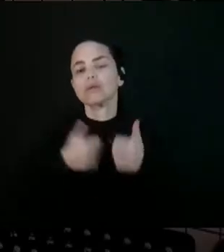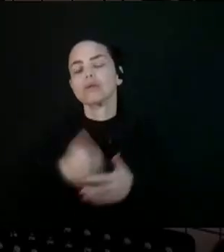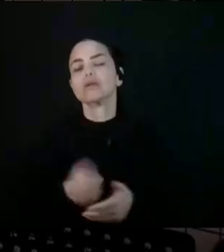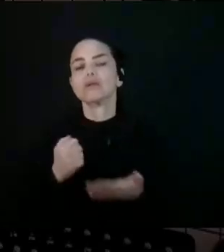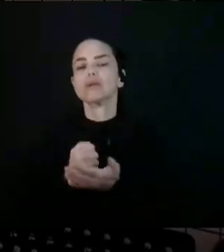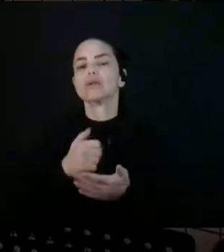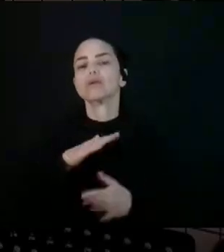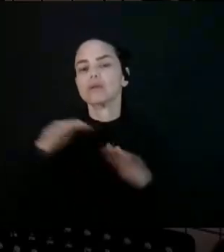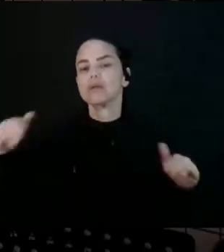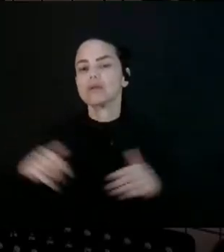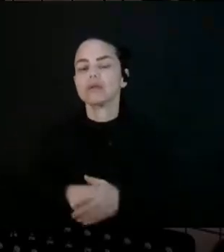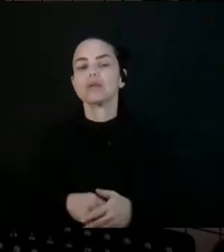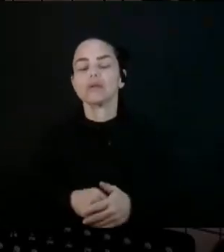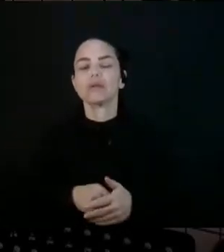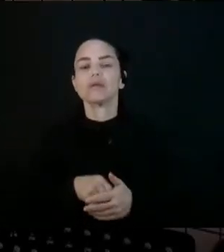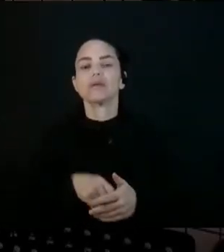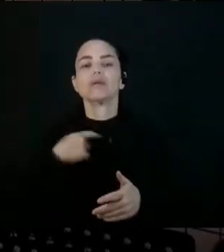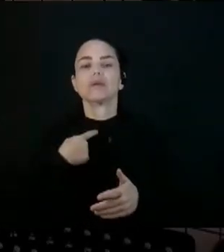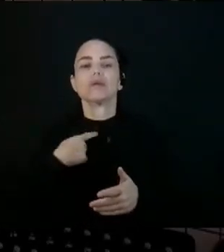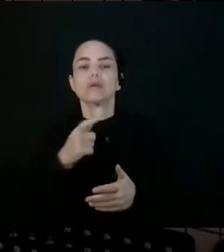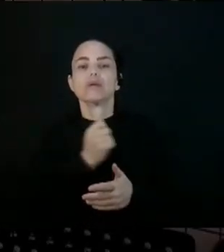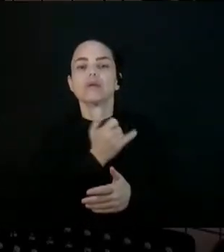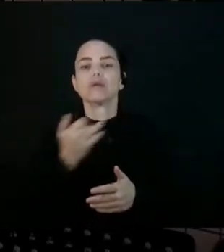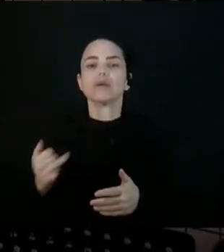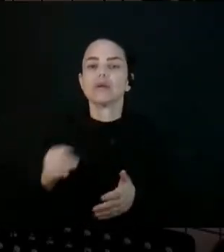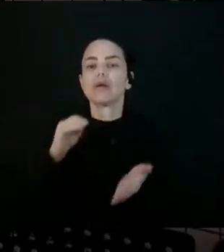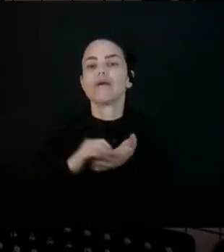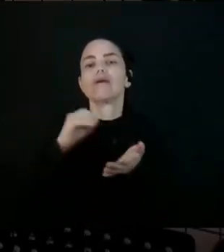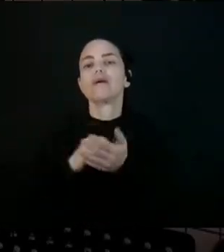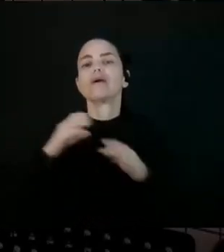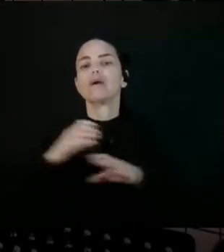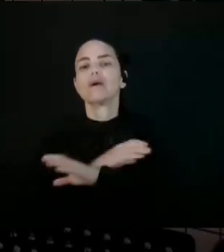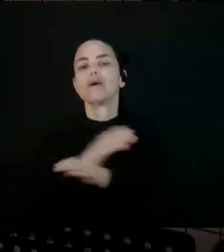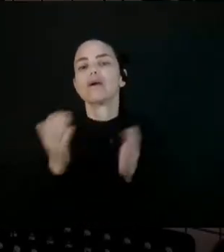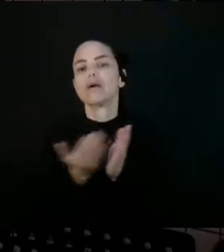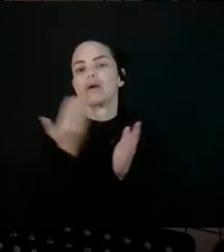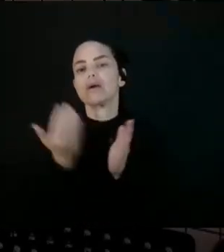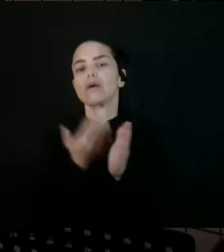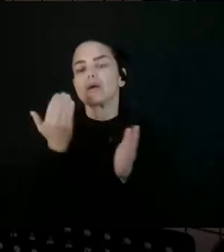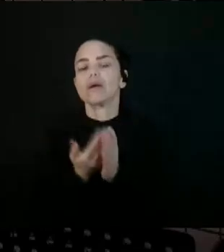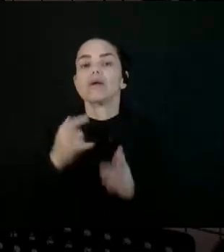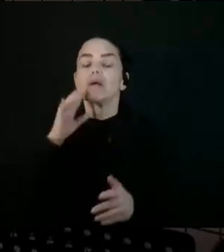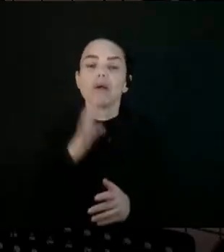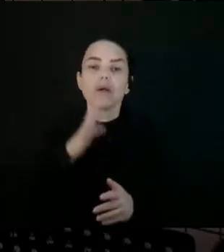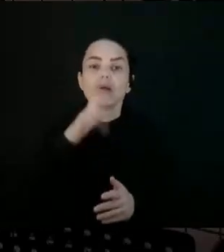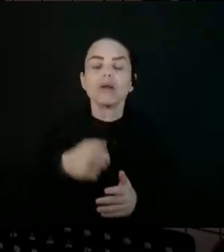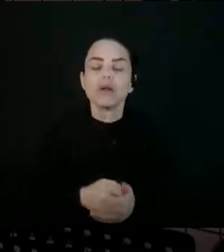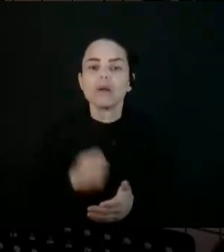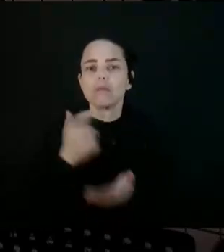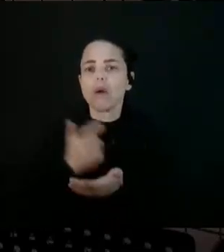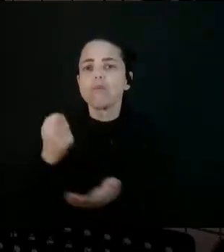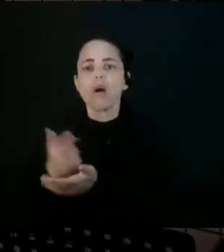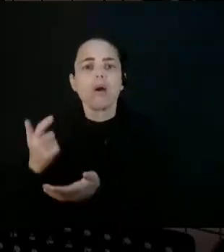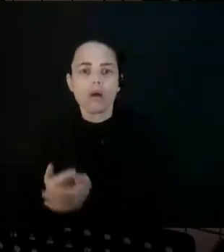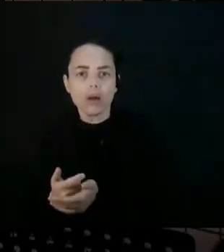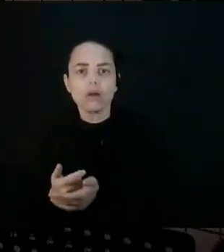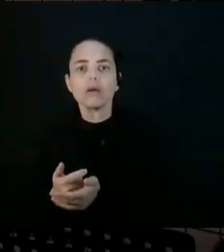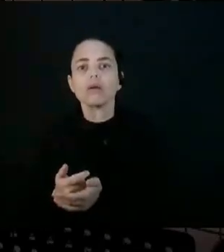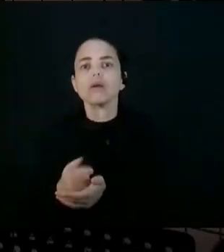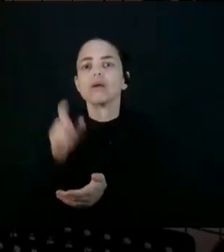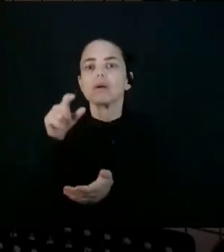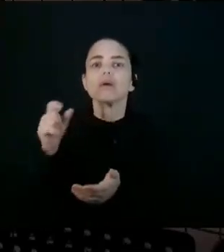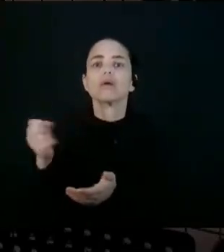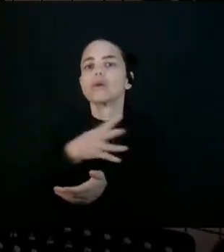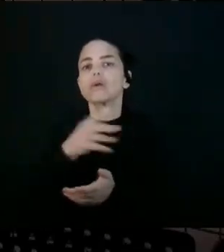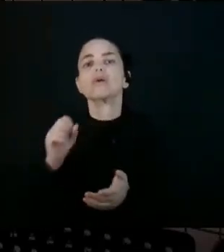um quadradinho para marcar quantas figurinhas faltam para completar o álbum, se vale a pena você ficar gastando comprando pacotinhos novos, ou